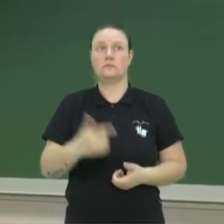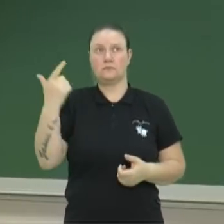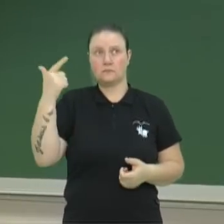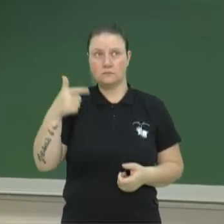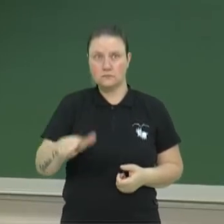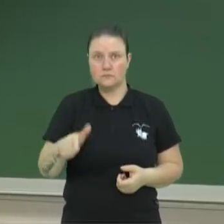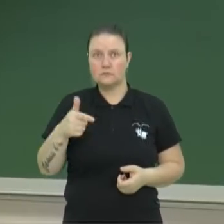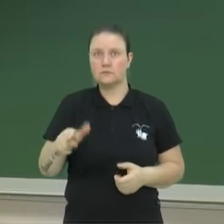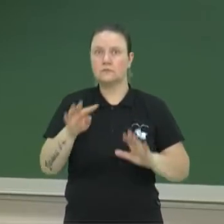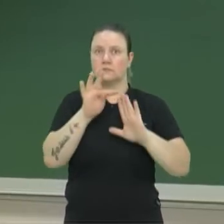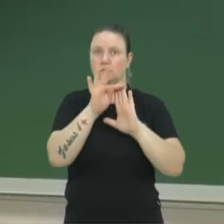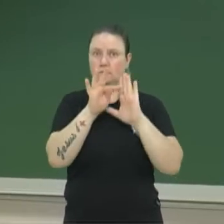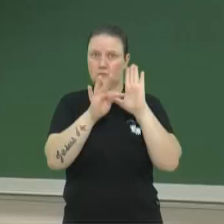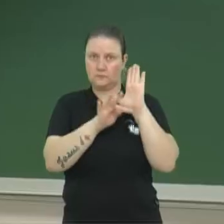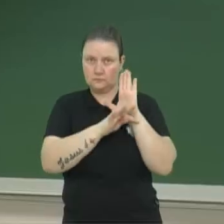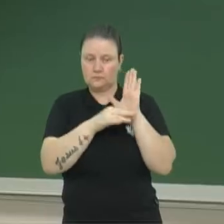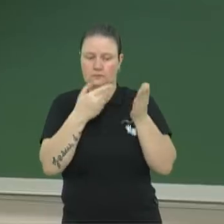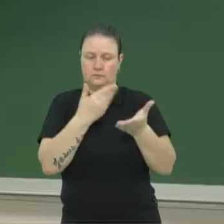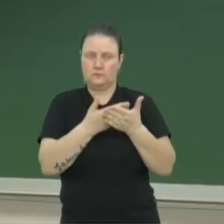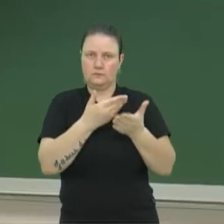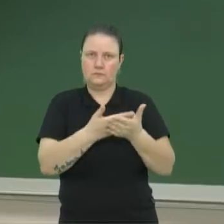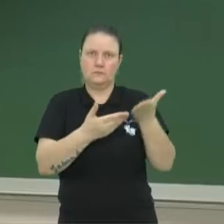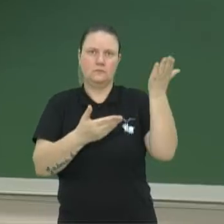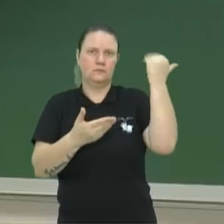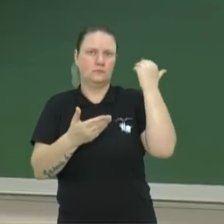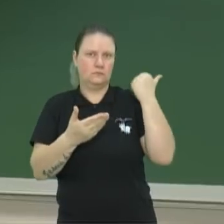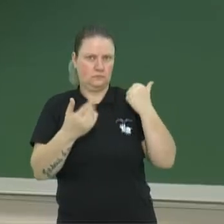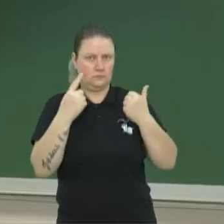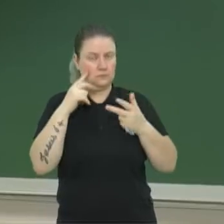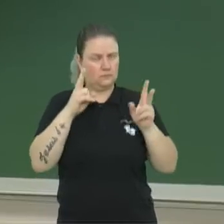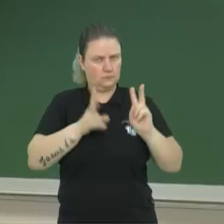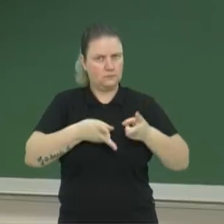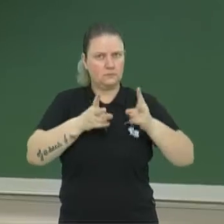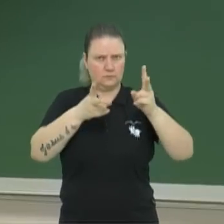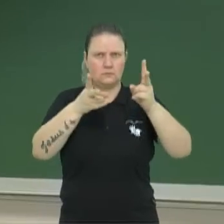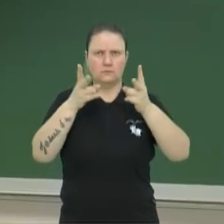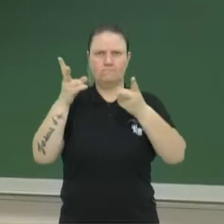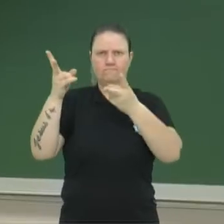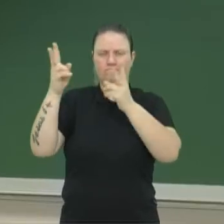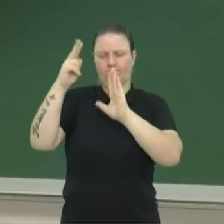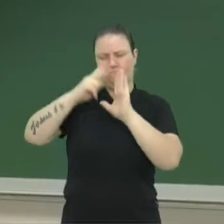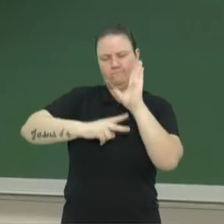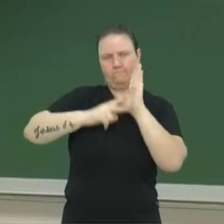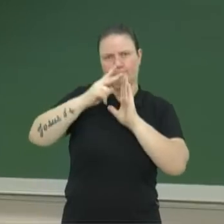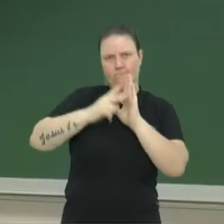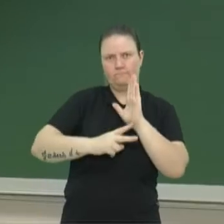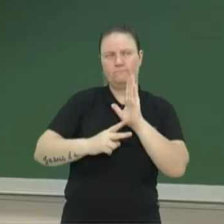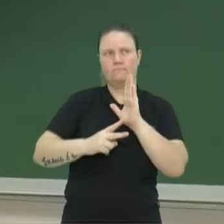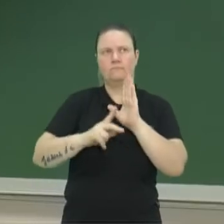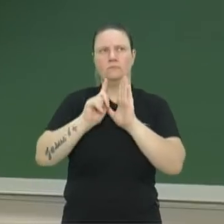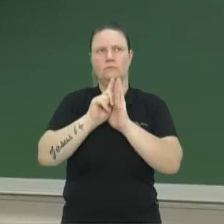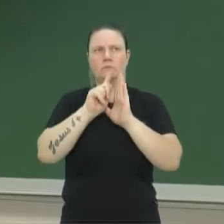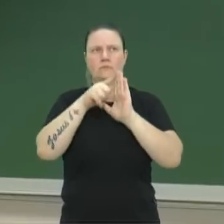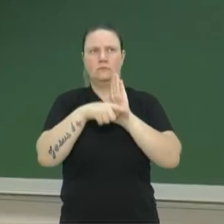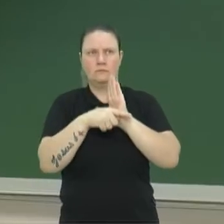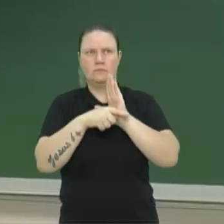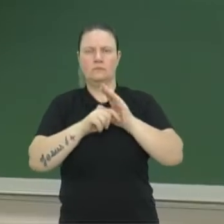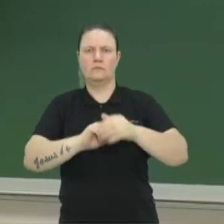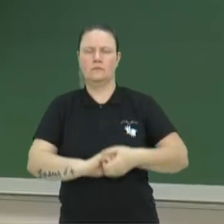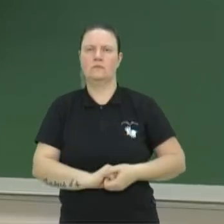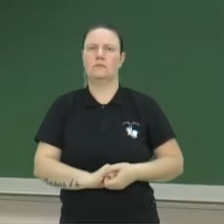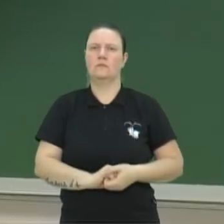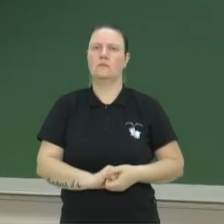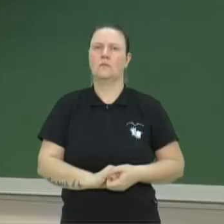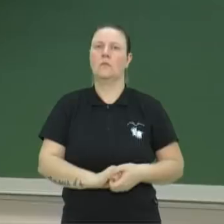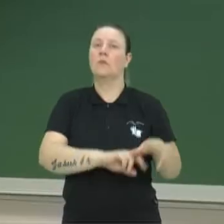Novamente, o nosso texto da aula anterior, nós vamos seguir ainda trabalhando com ele, o gênero textual causo, com